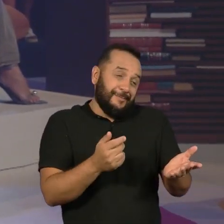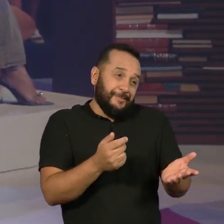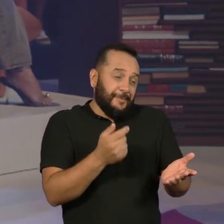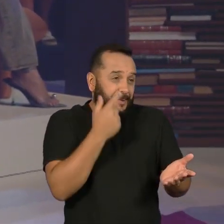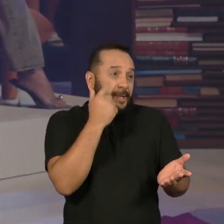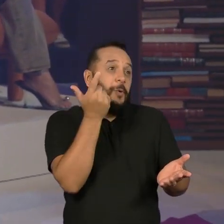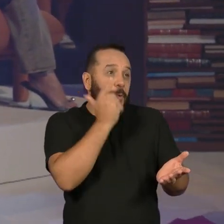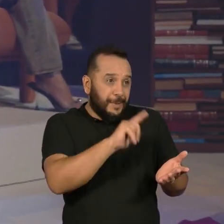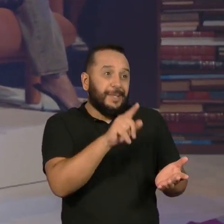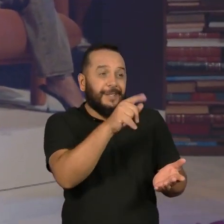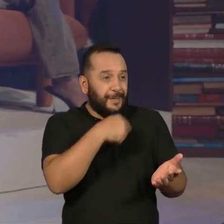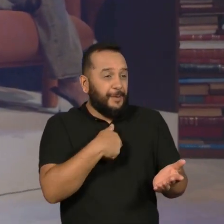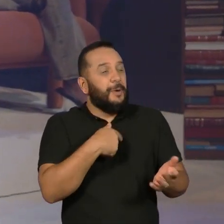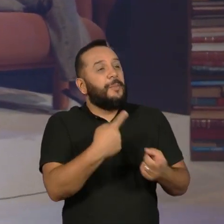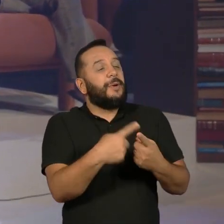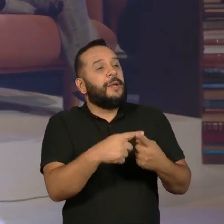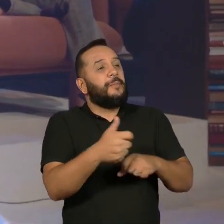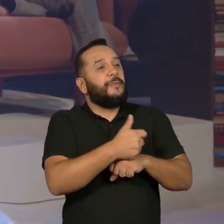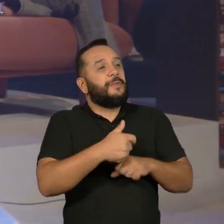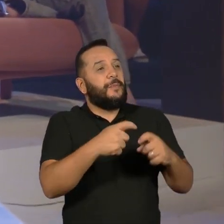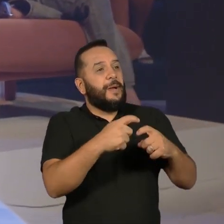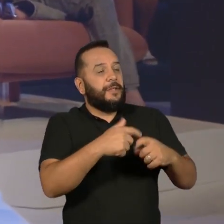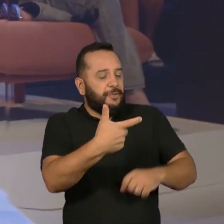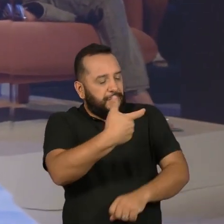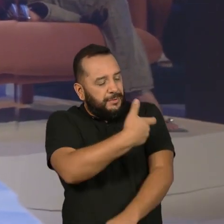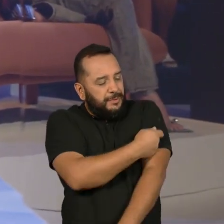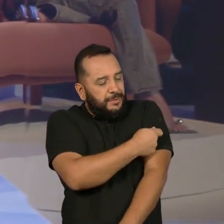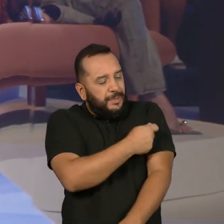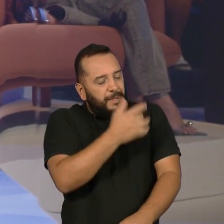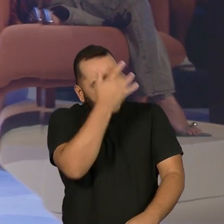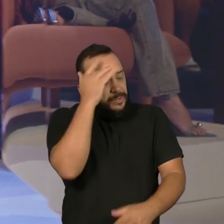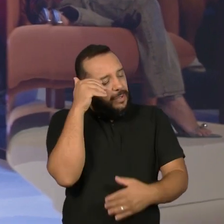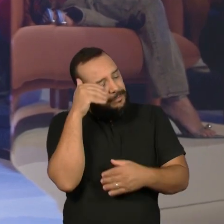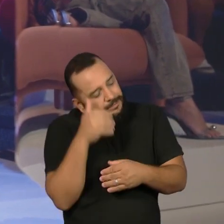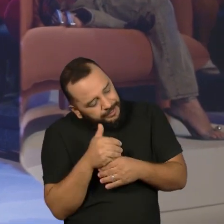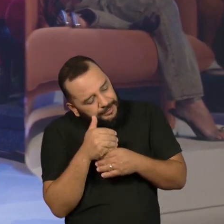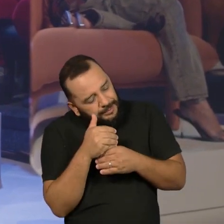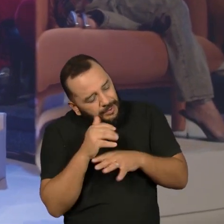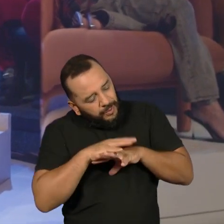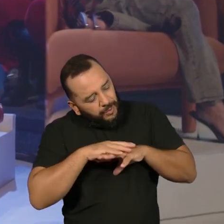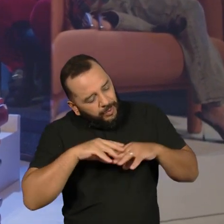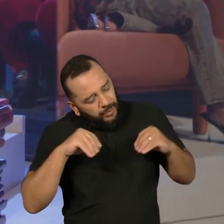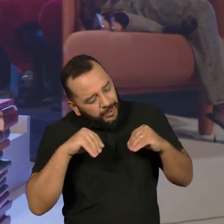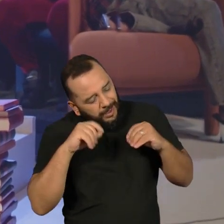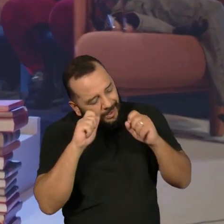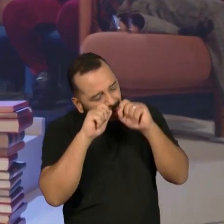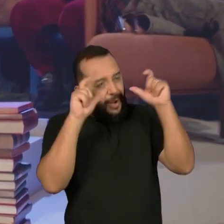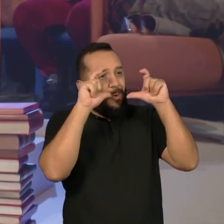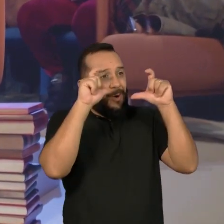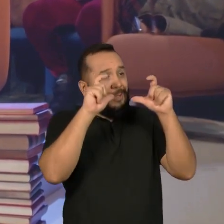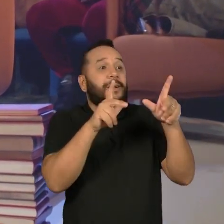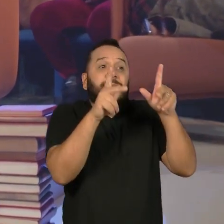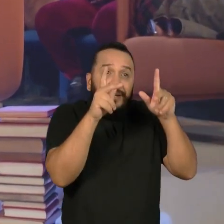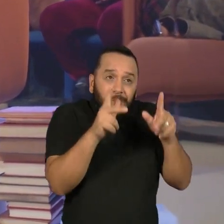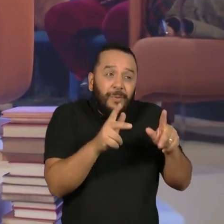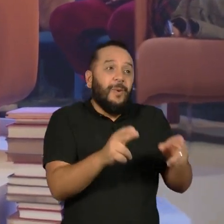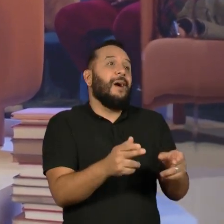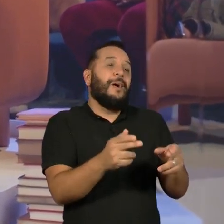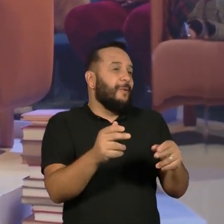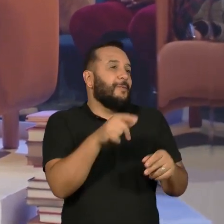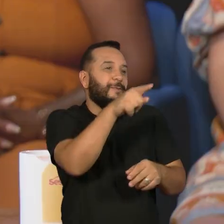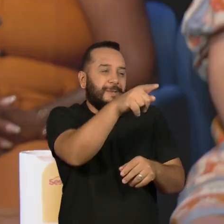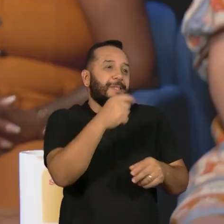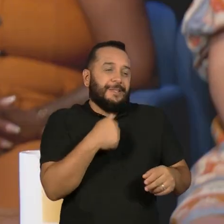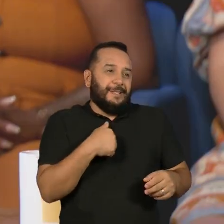Ele anestesia, mas ele acorda. Ele acorda. Há momentos na nossa vida que a gente tem que dar uma anestesiada, né? Que você tem que fechar um pouco a janela para